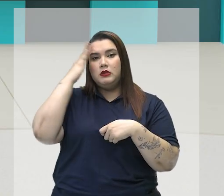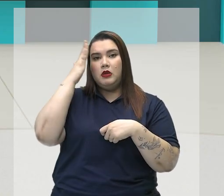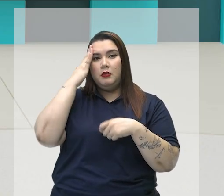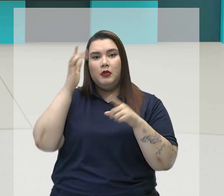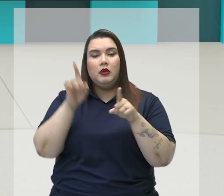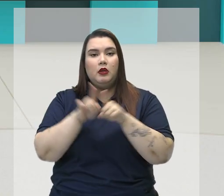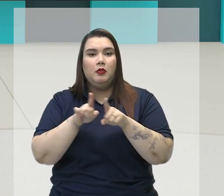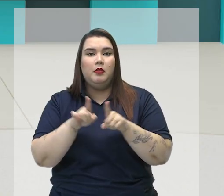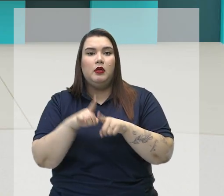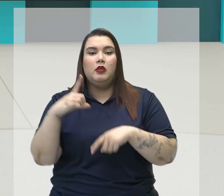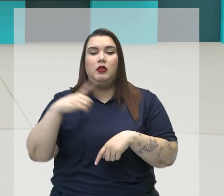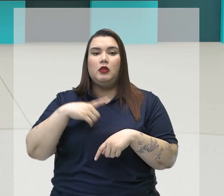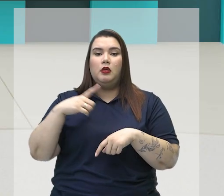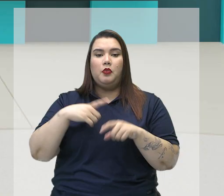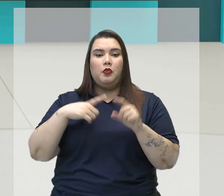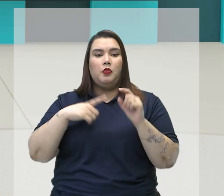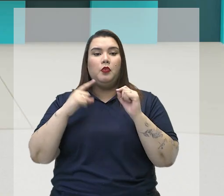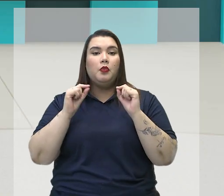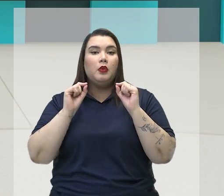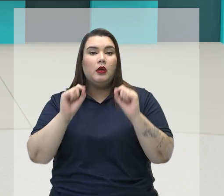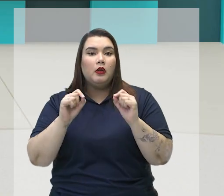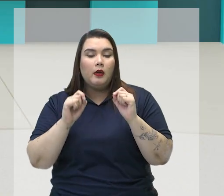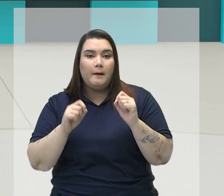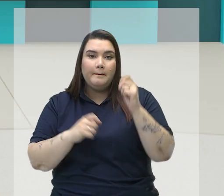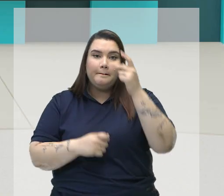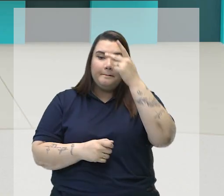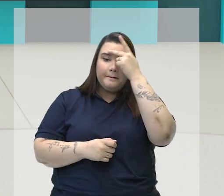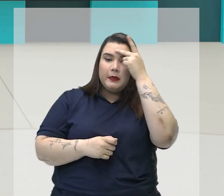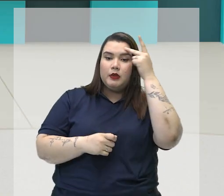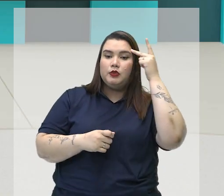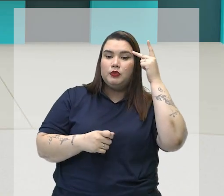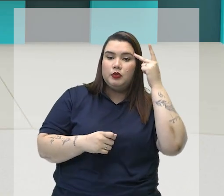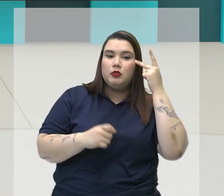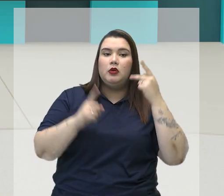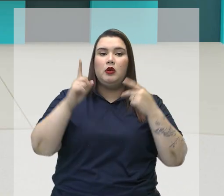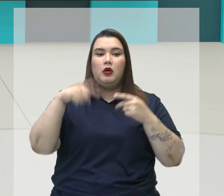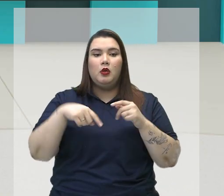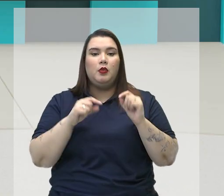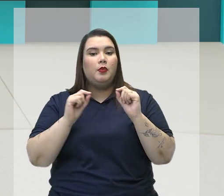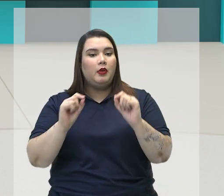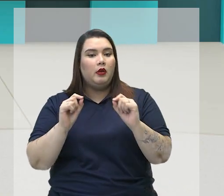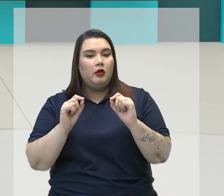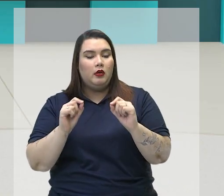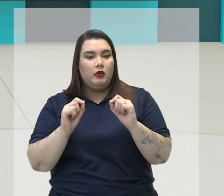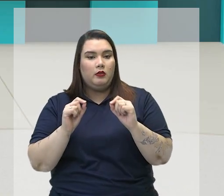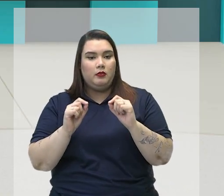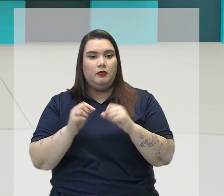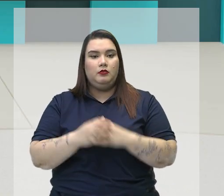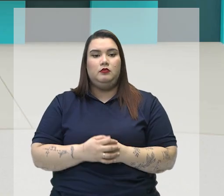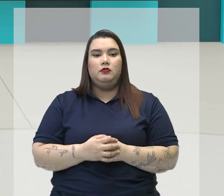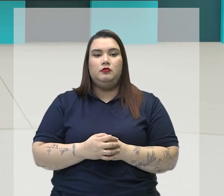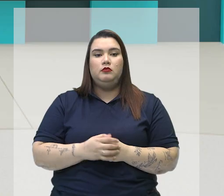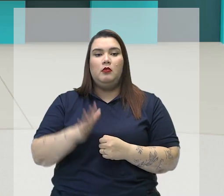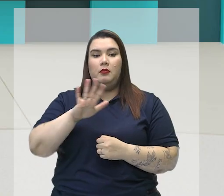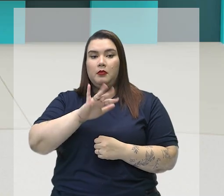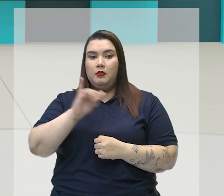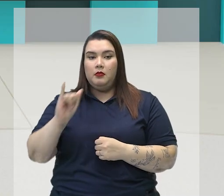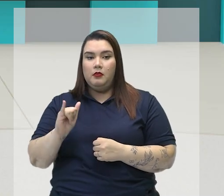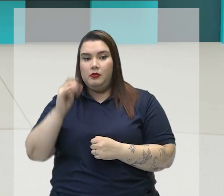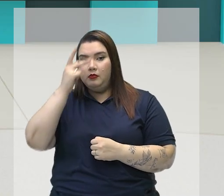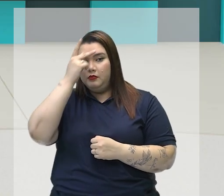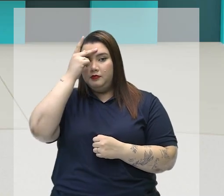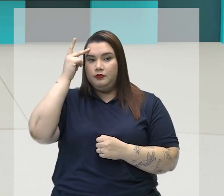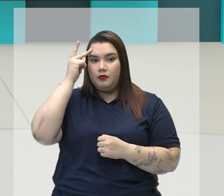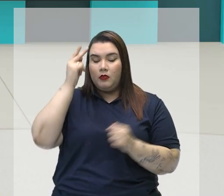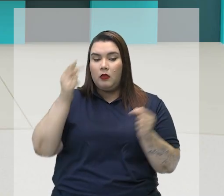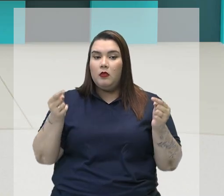que existe aqui aquelas pessoas que são os stalkers, né? E isso também vai vir com